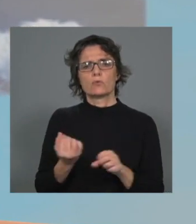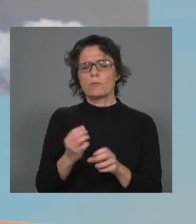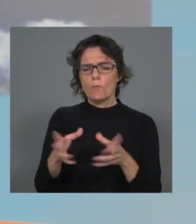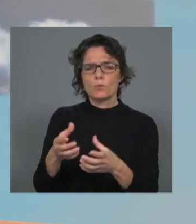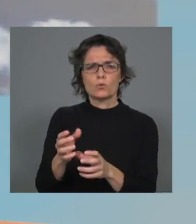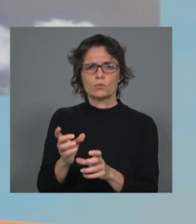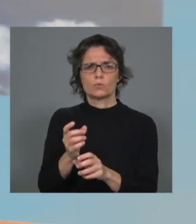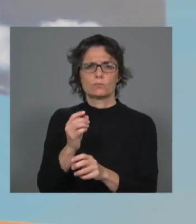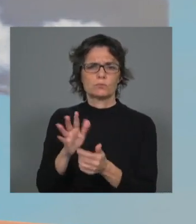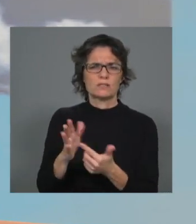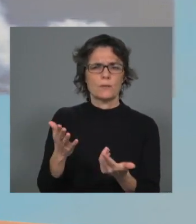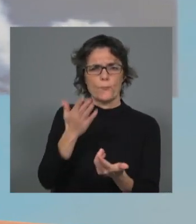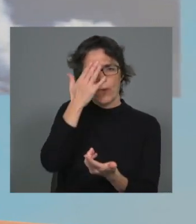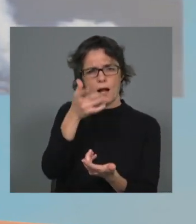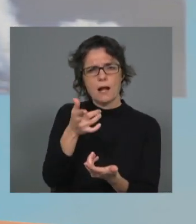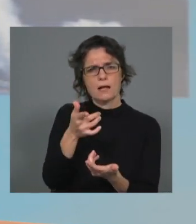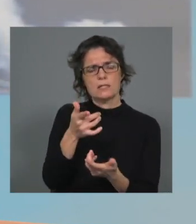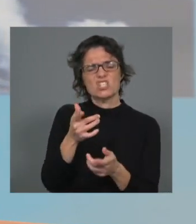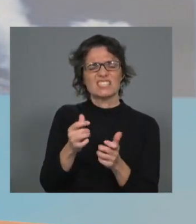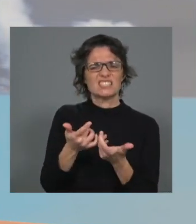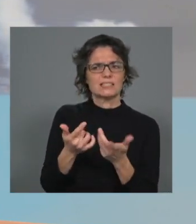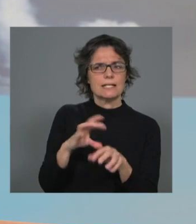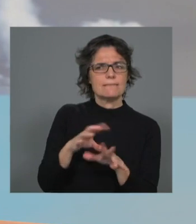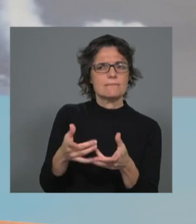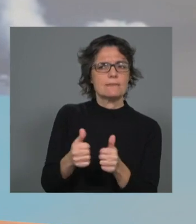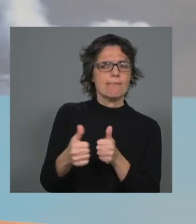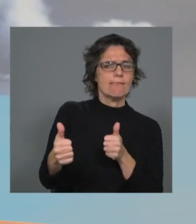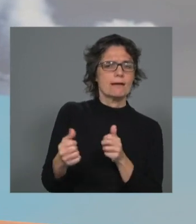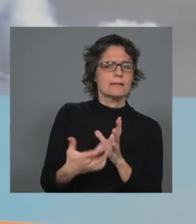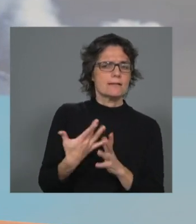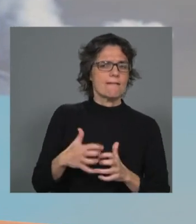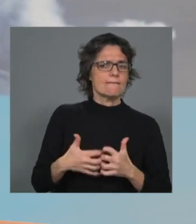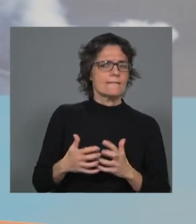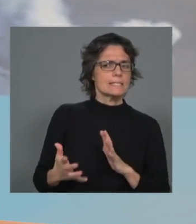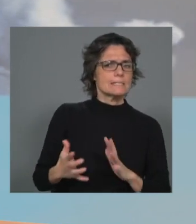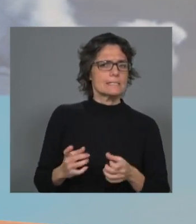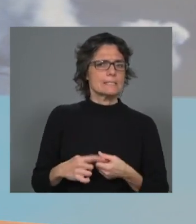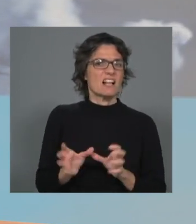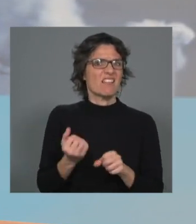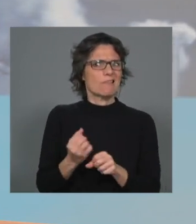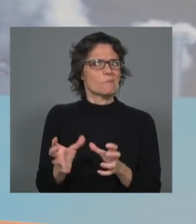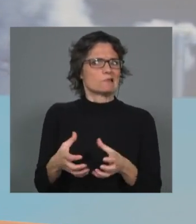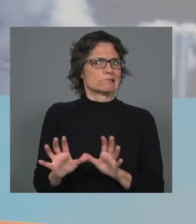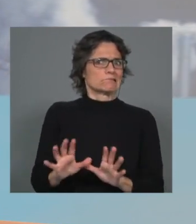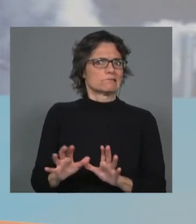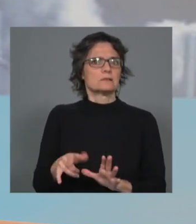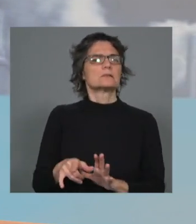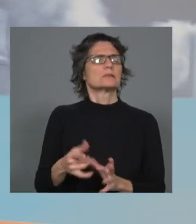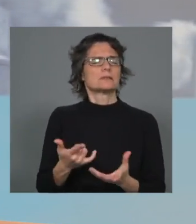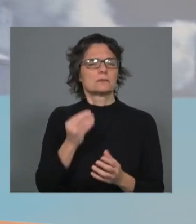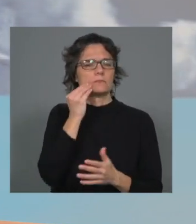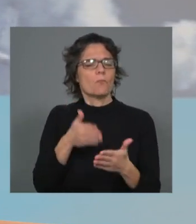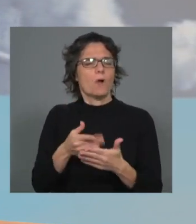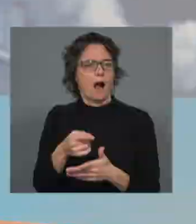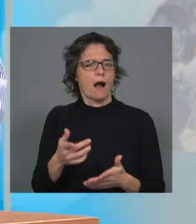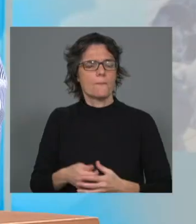esta pandemia criou distâncias, há receios, há afastamentos, vão-se superando barreiras? Como é que isto vai ser? Há coisas,